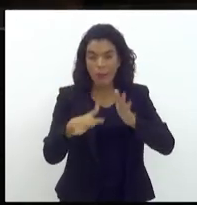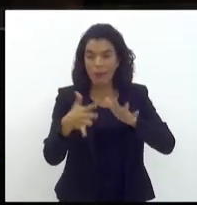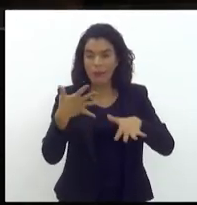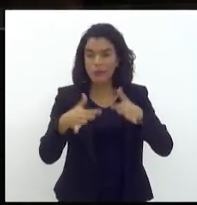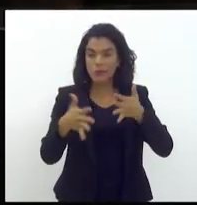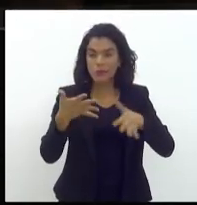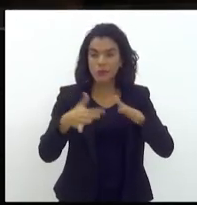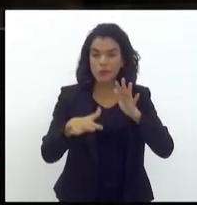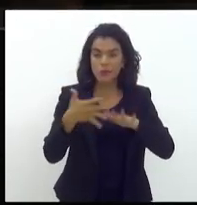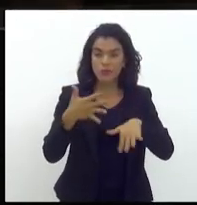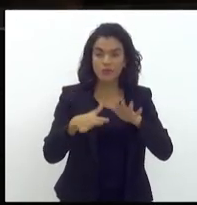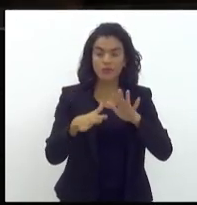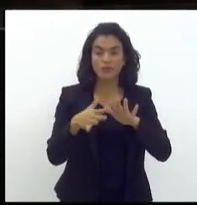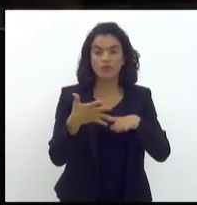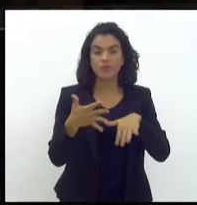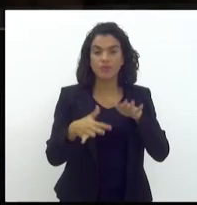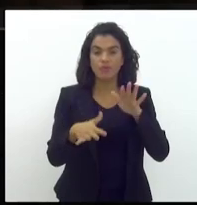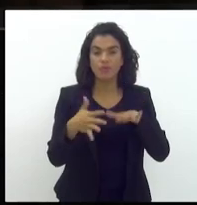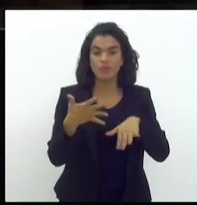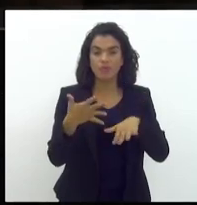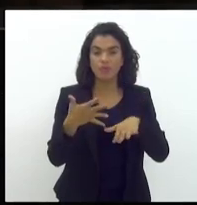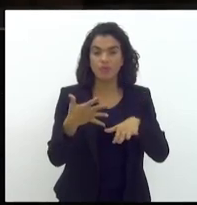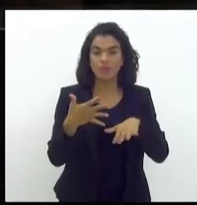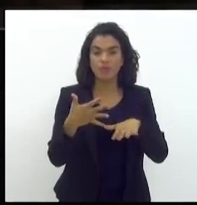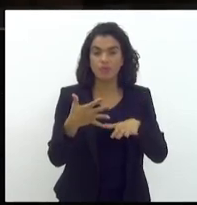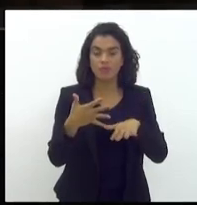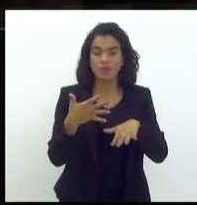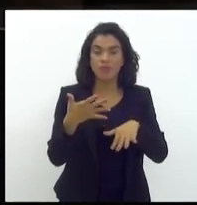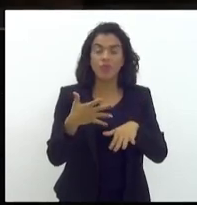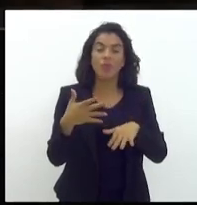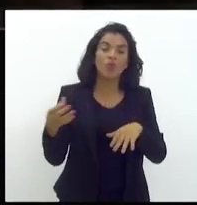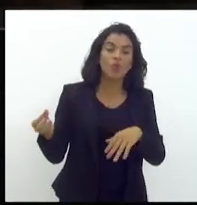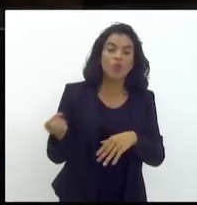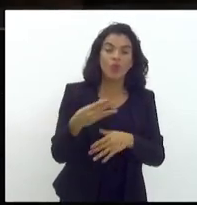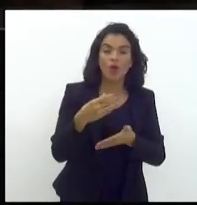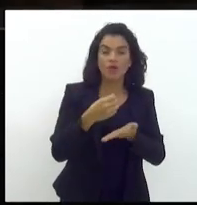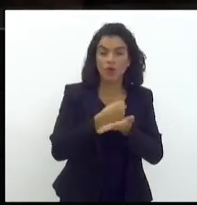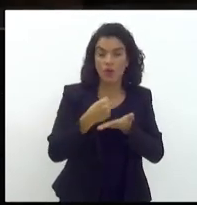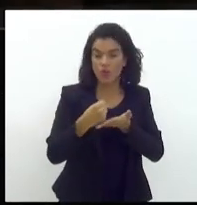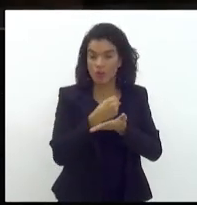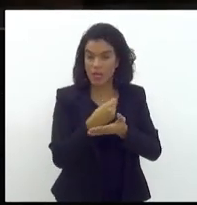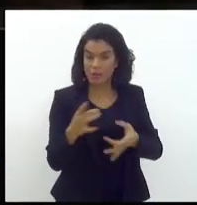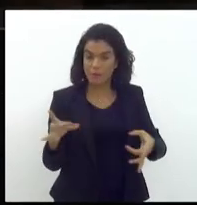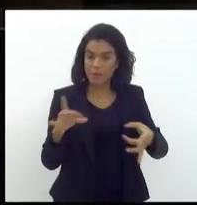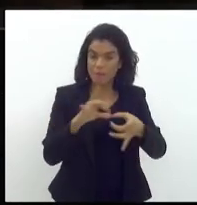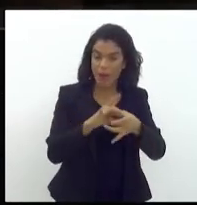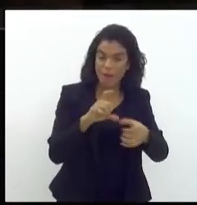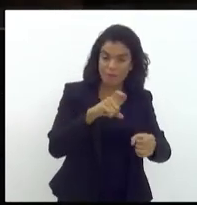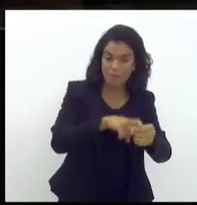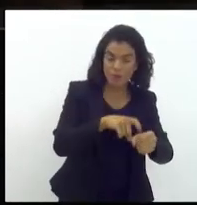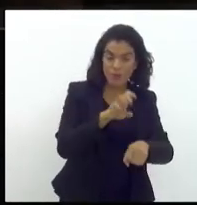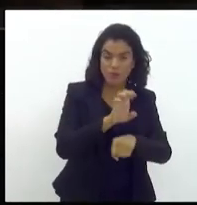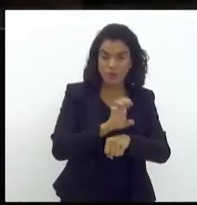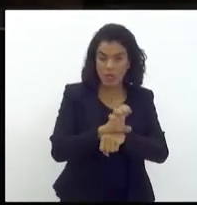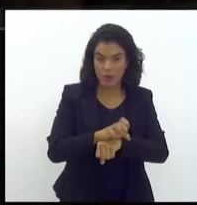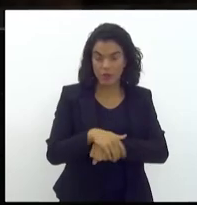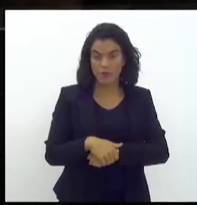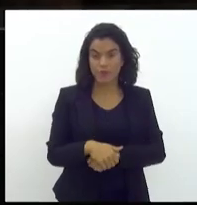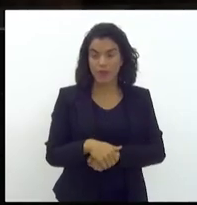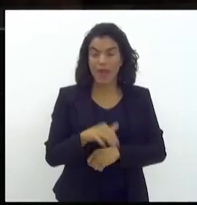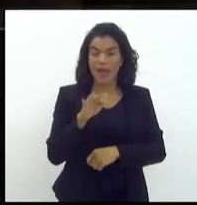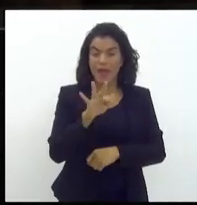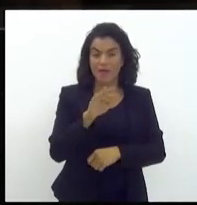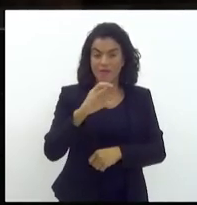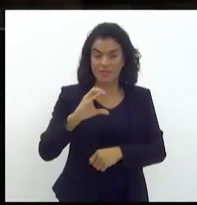estudo de novas concessões e a sf18